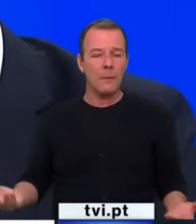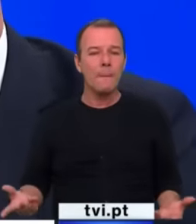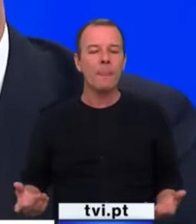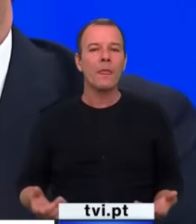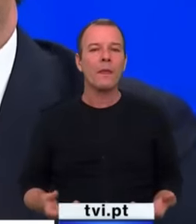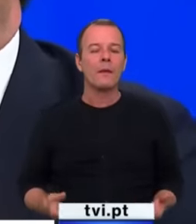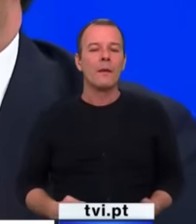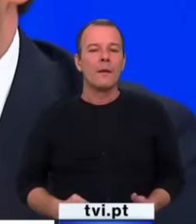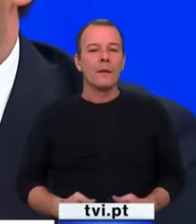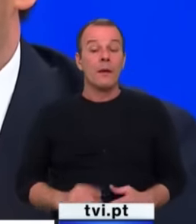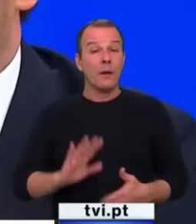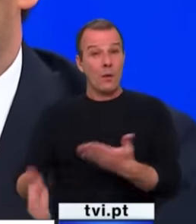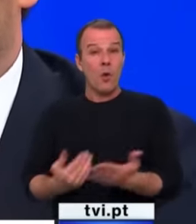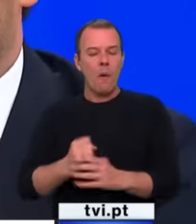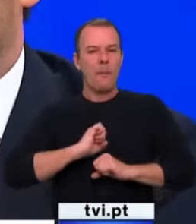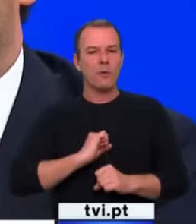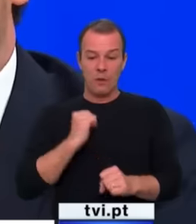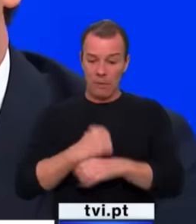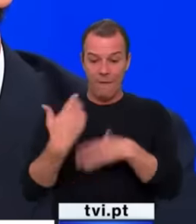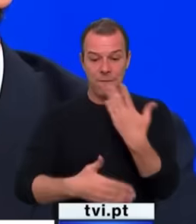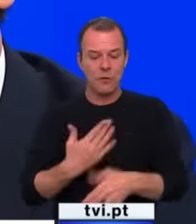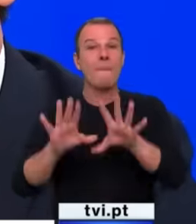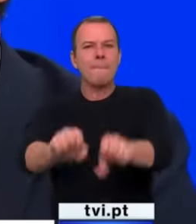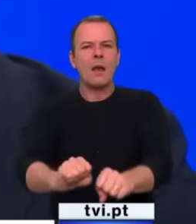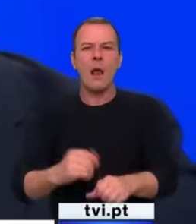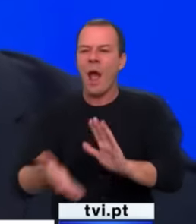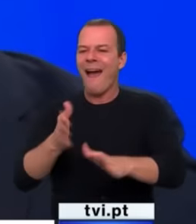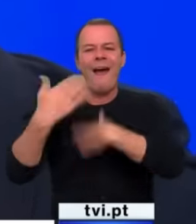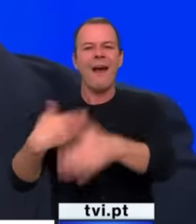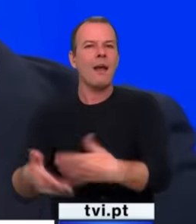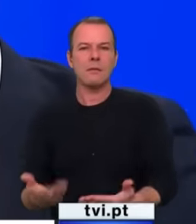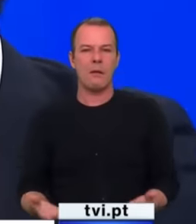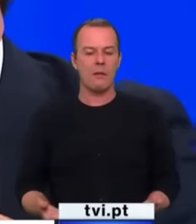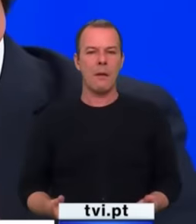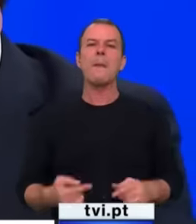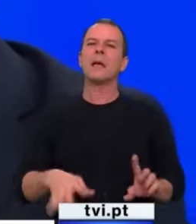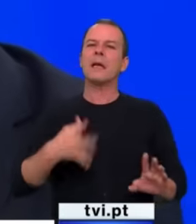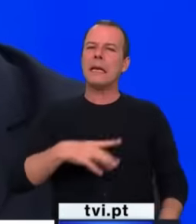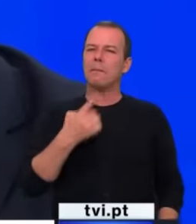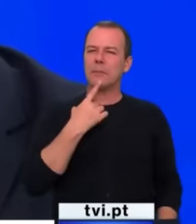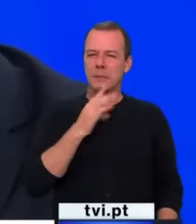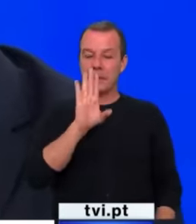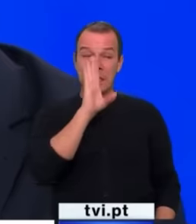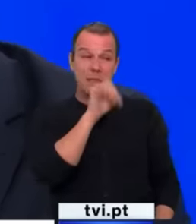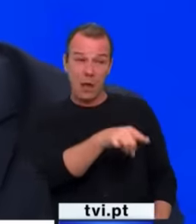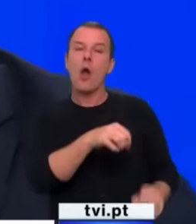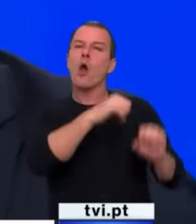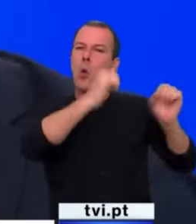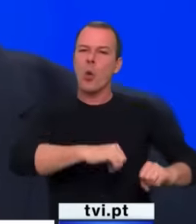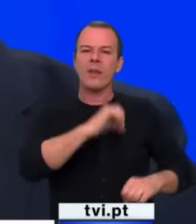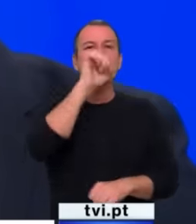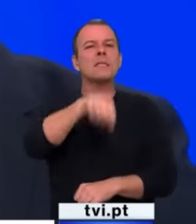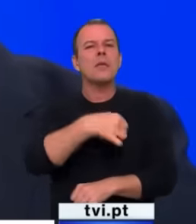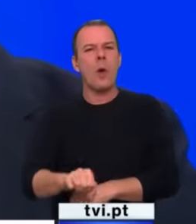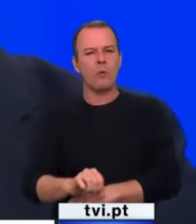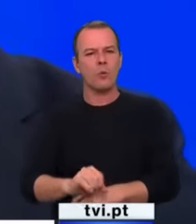a nossa proposta é de acelerar mecanismos de apreensão e de confisco. Mas eu também gostava de perceber se o Pedro Nuno Santos concorda ou não com o aumento de penas para a